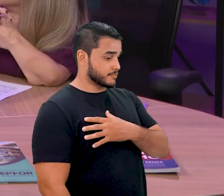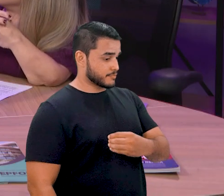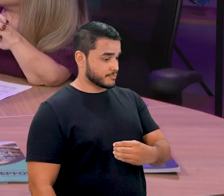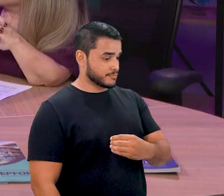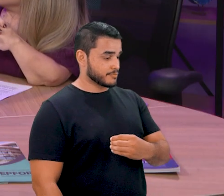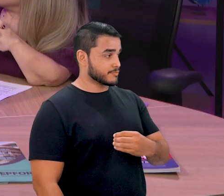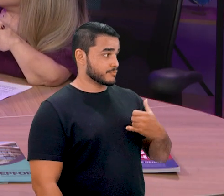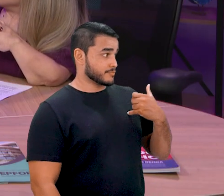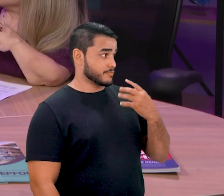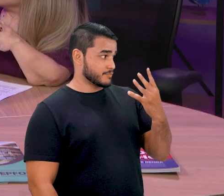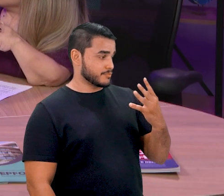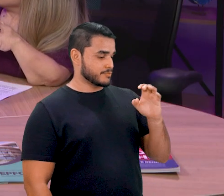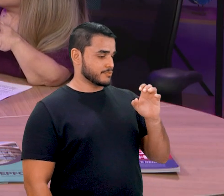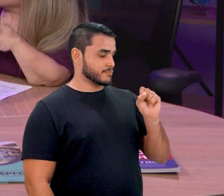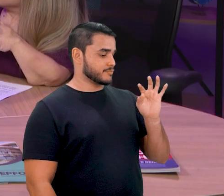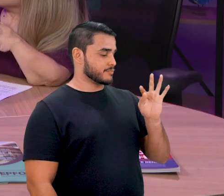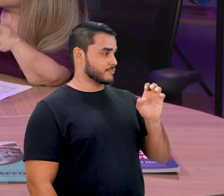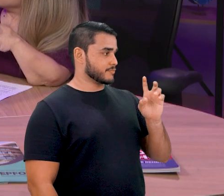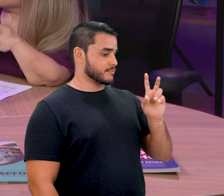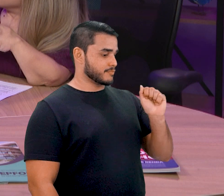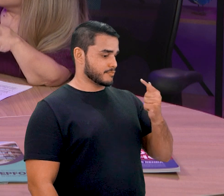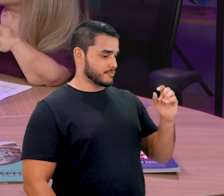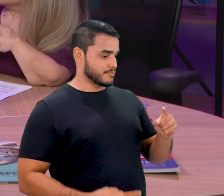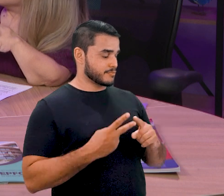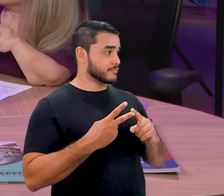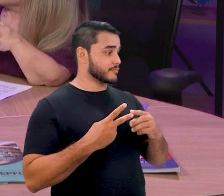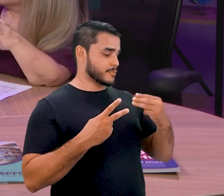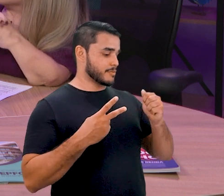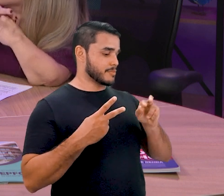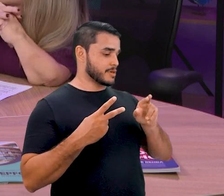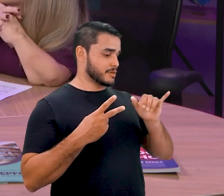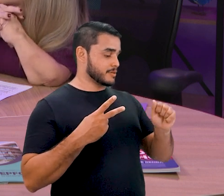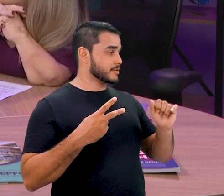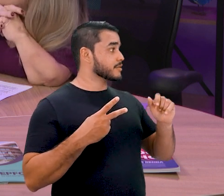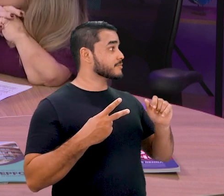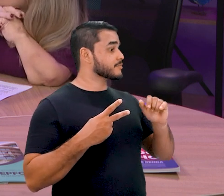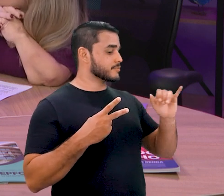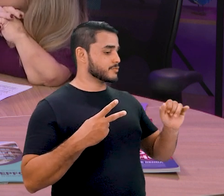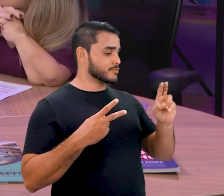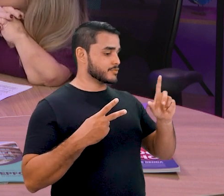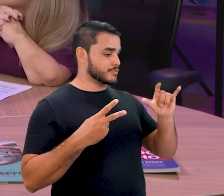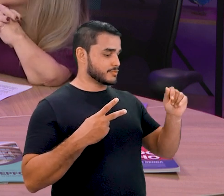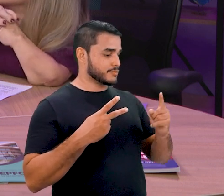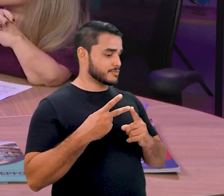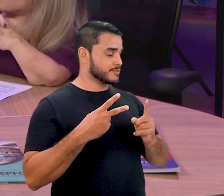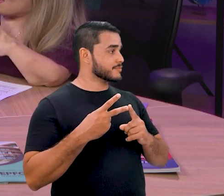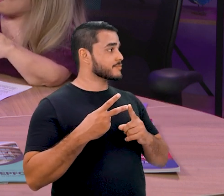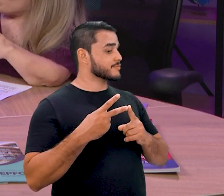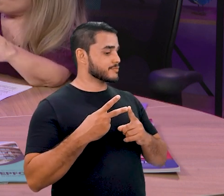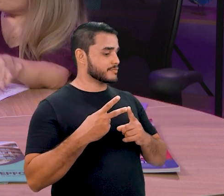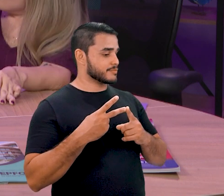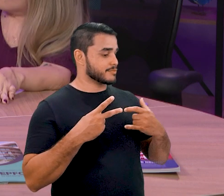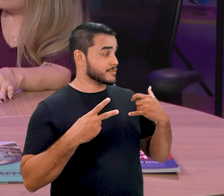Estevão, vai fazer 4 anos, e a Maria Júlia, que tem 2 anos e 10 meses. Eita, mas ela fez um filho atrás do Foi, outro, né?